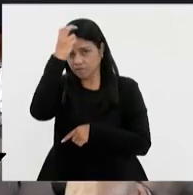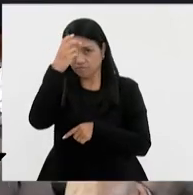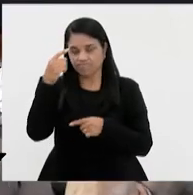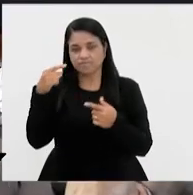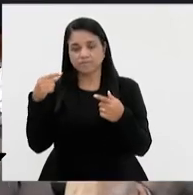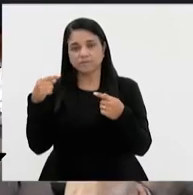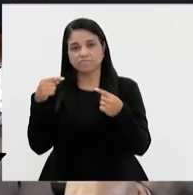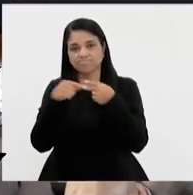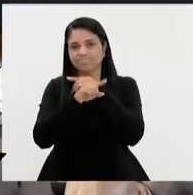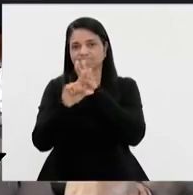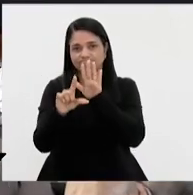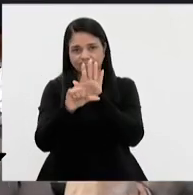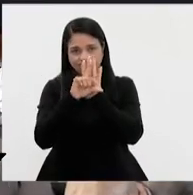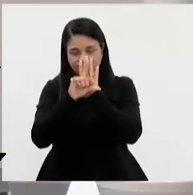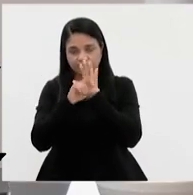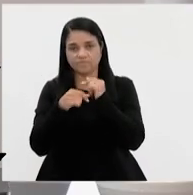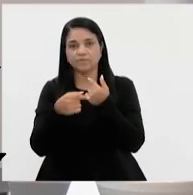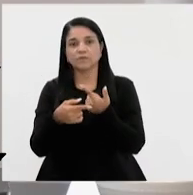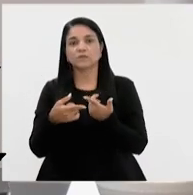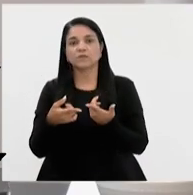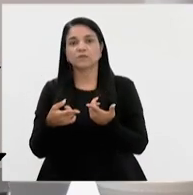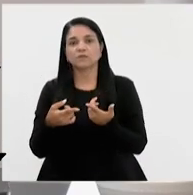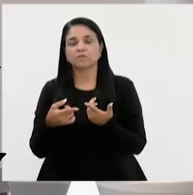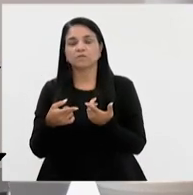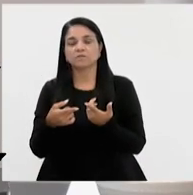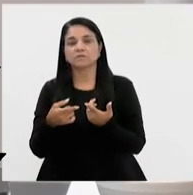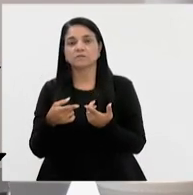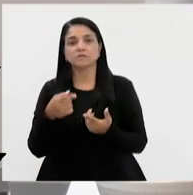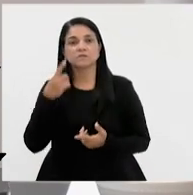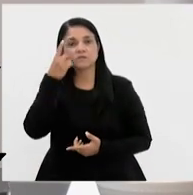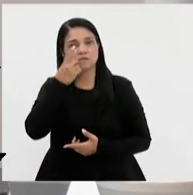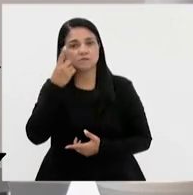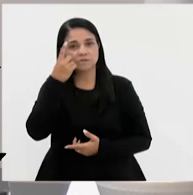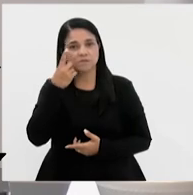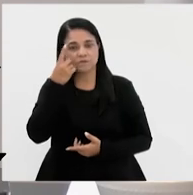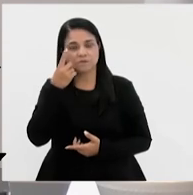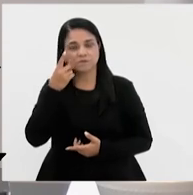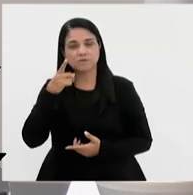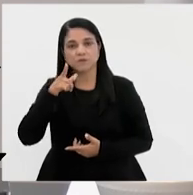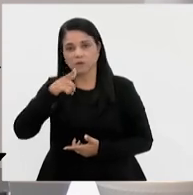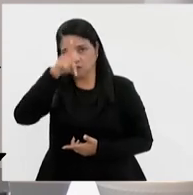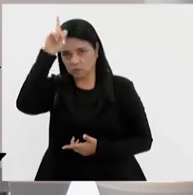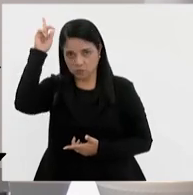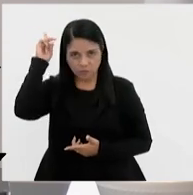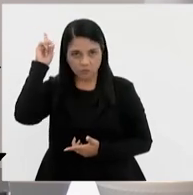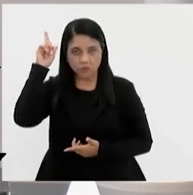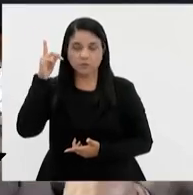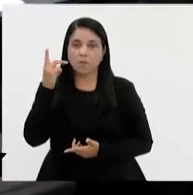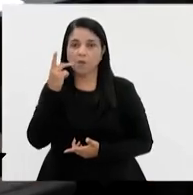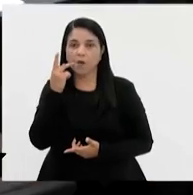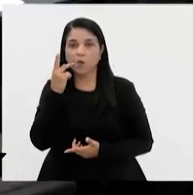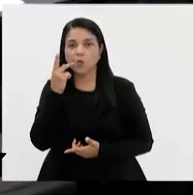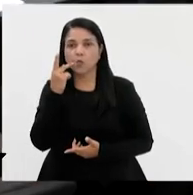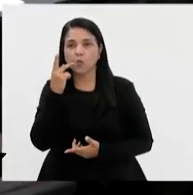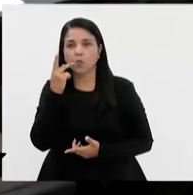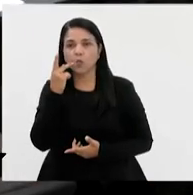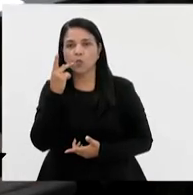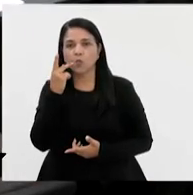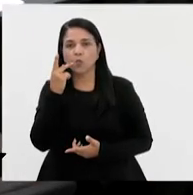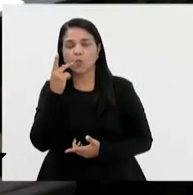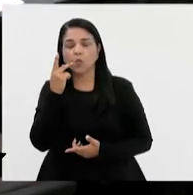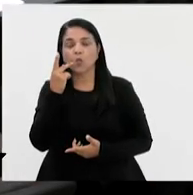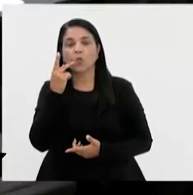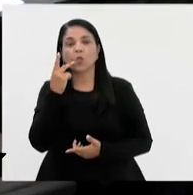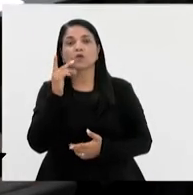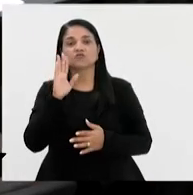ilegalidade. Ilegalidade. Deputado Luiz Paulo com a titularidade dos